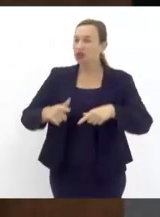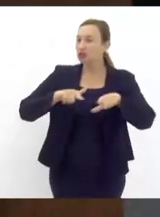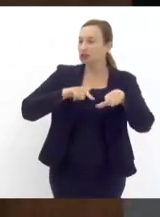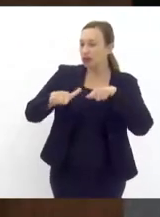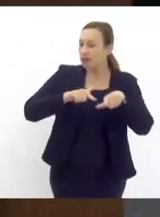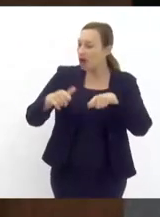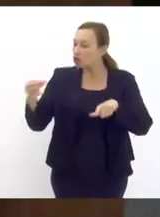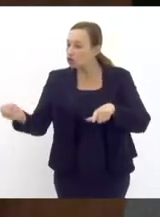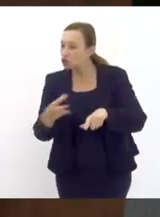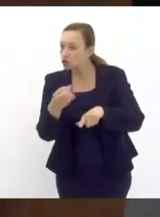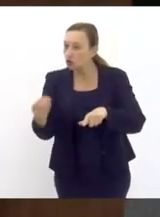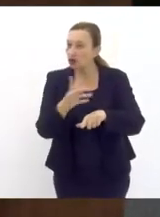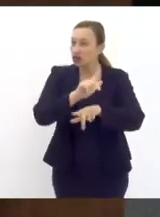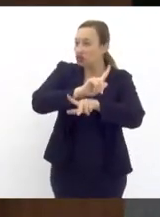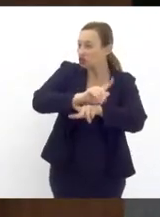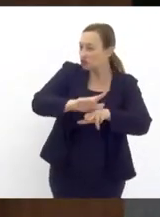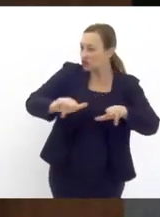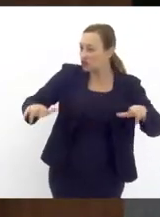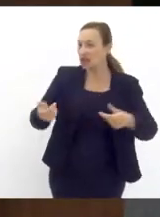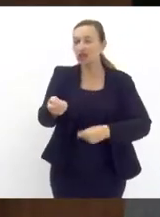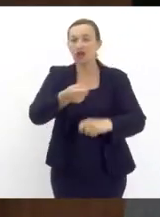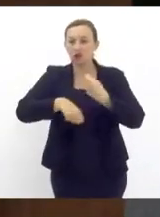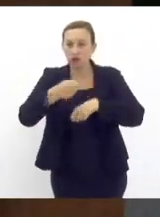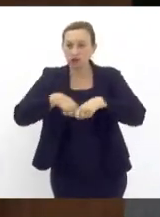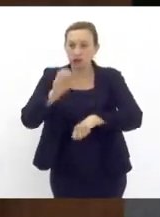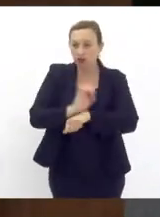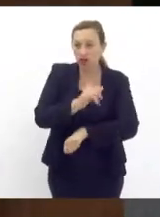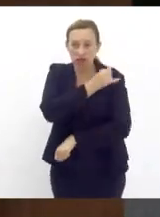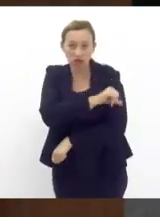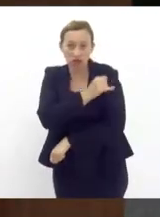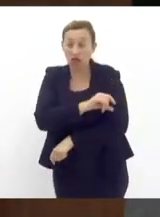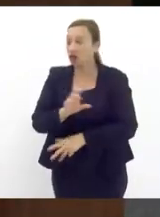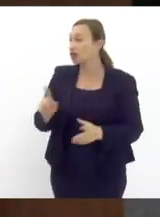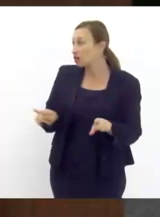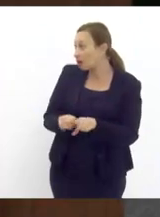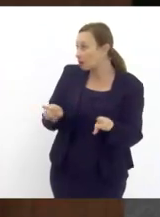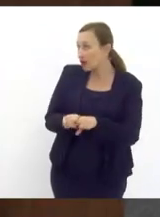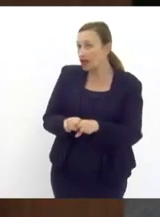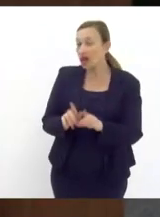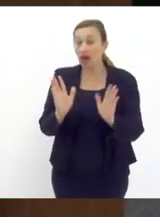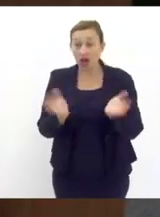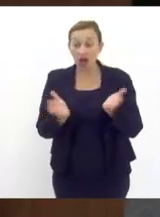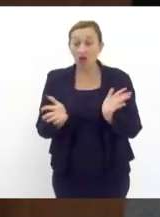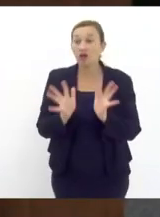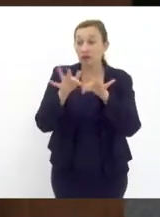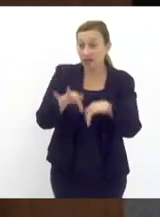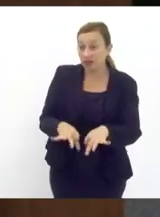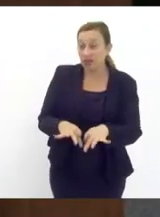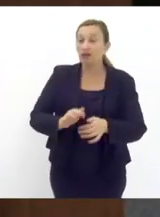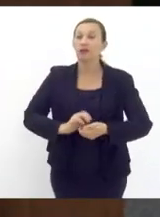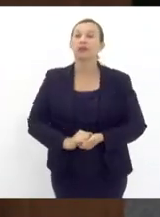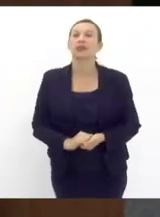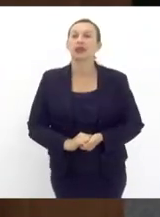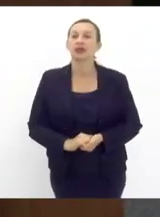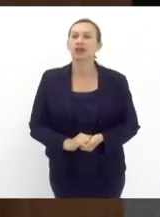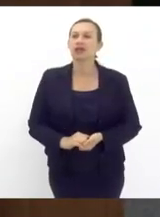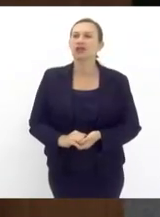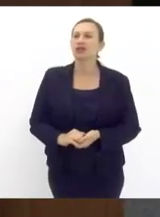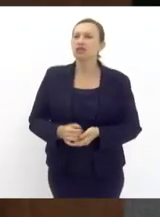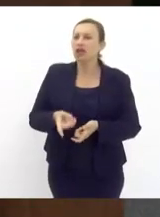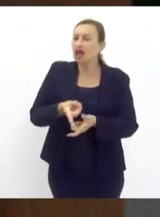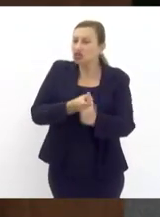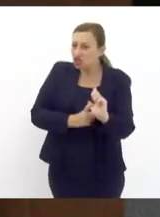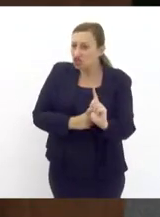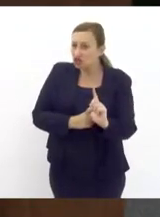fomentando a diversidade da economia do Estado do Rio de Janeiro sem falar agora para concluir é nas dívidas que